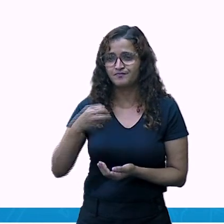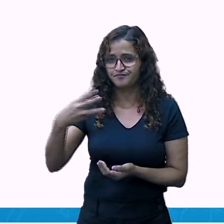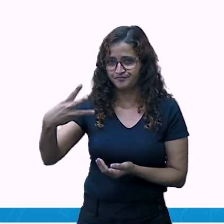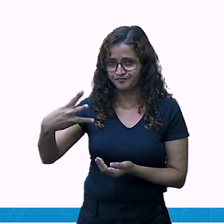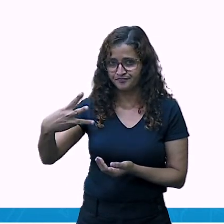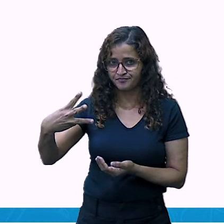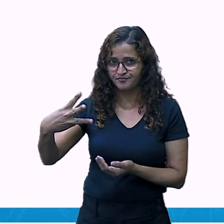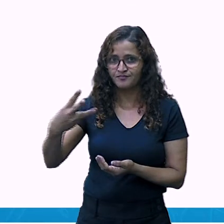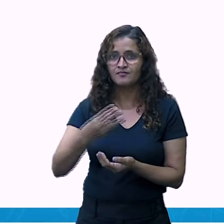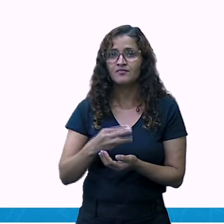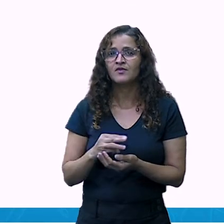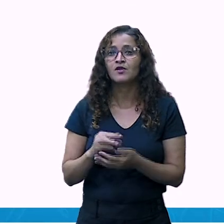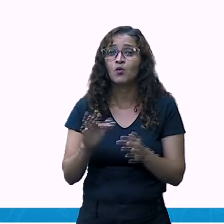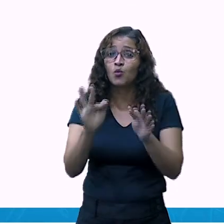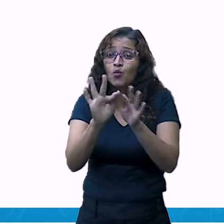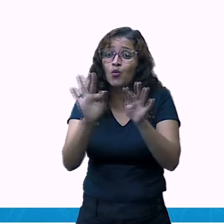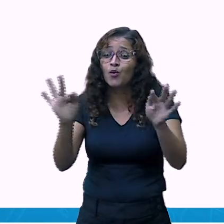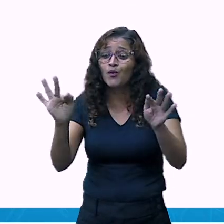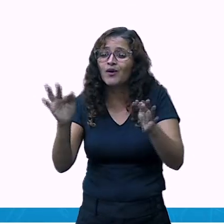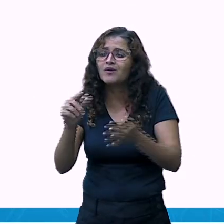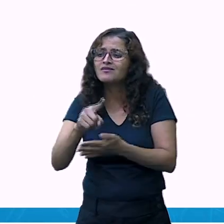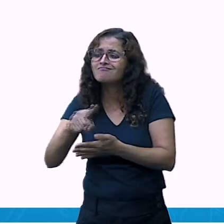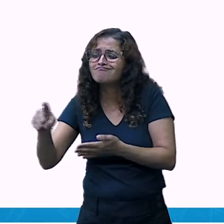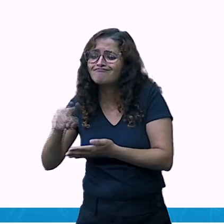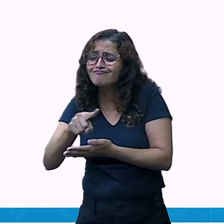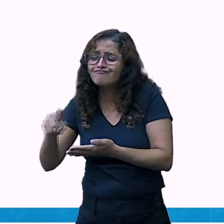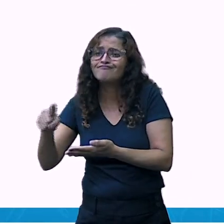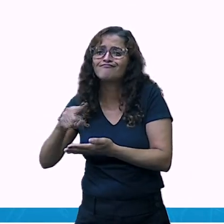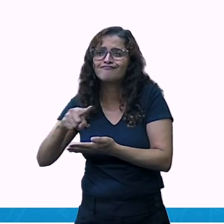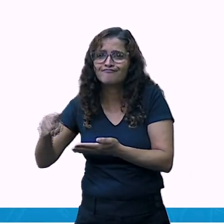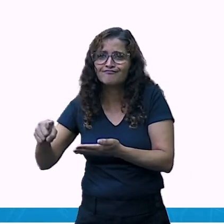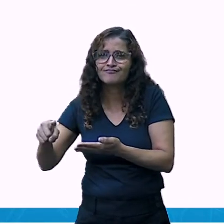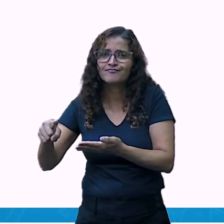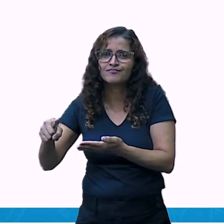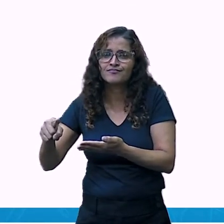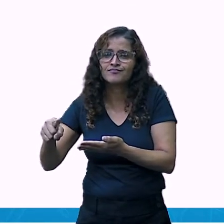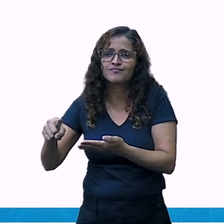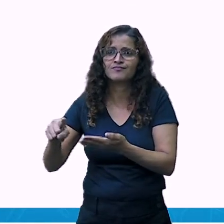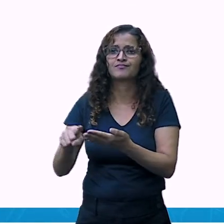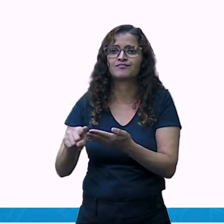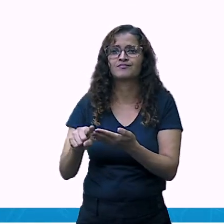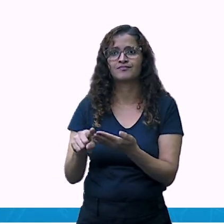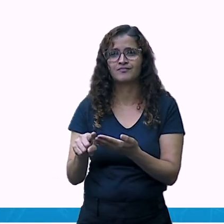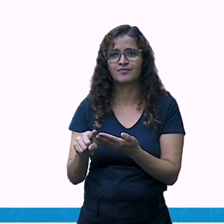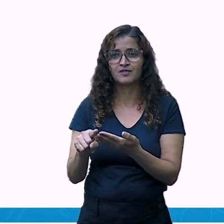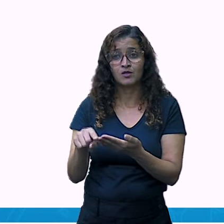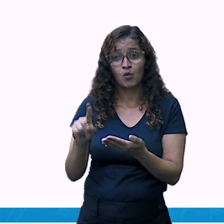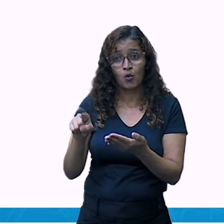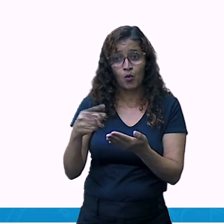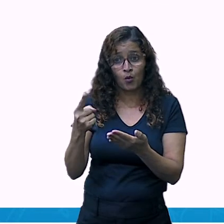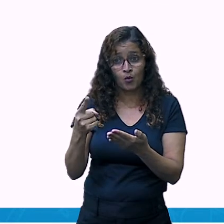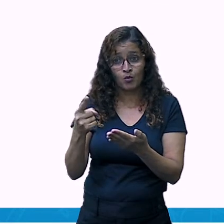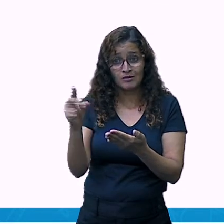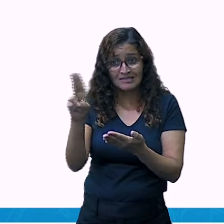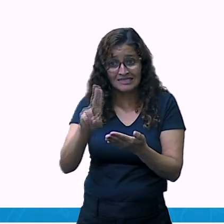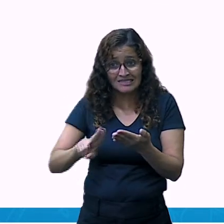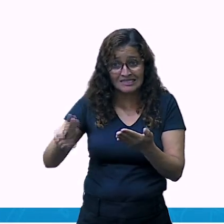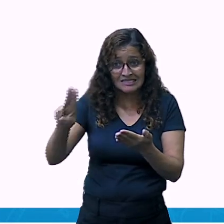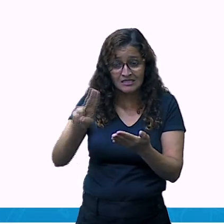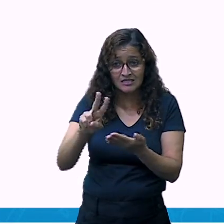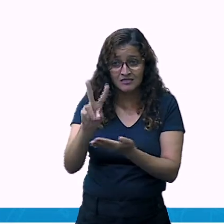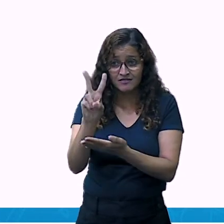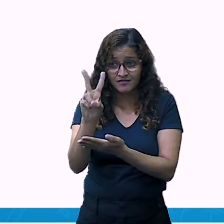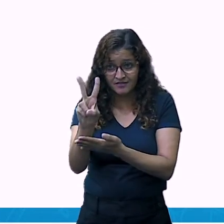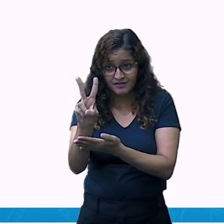3. Classifique as alternativas abaixo, assinalando V